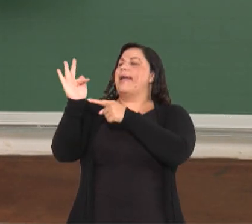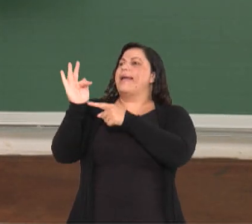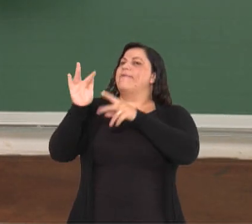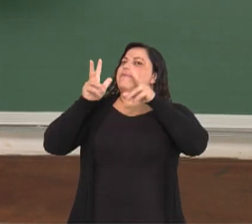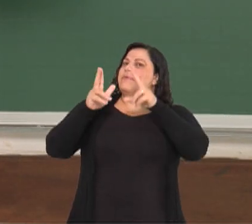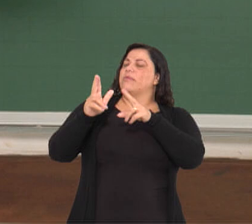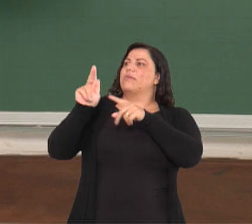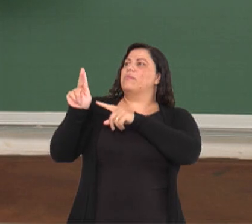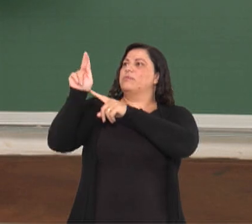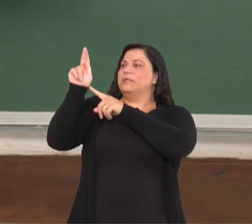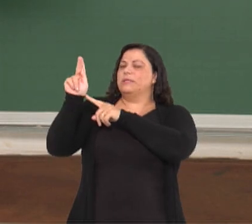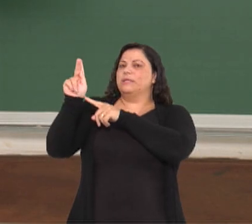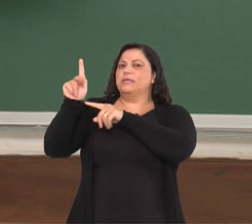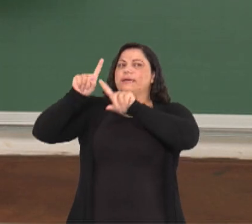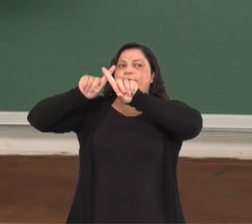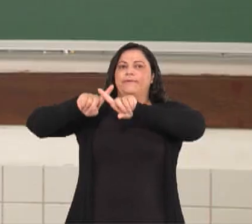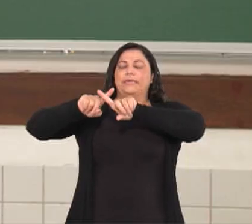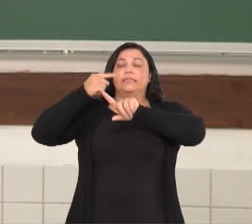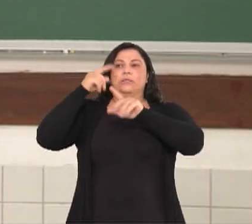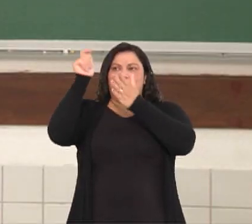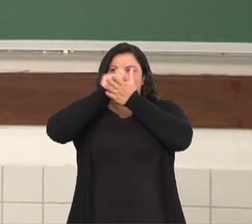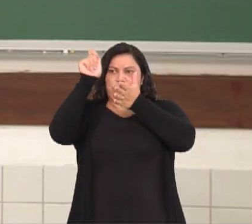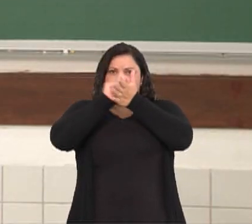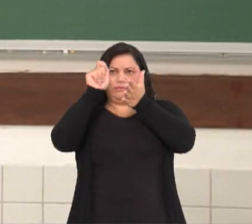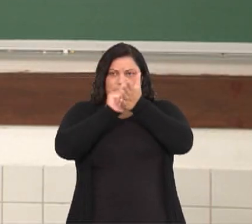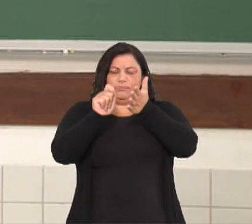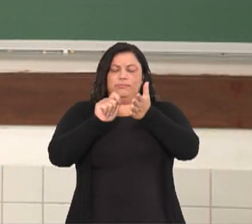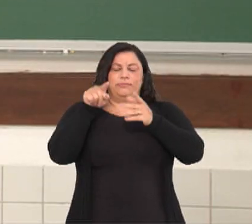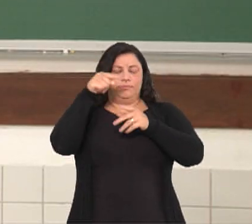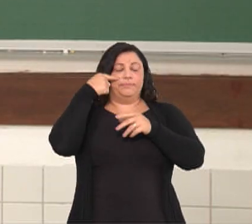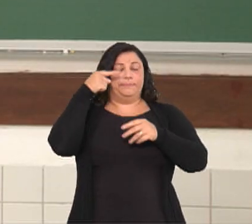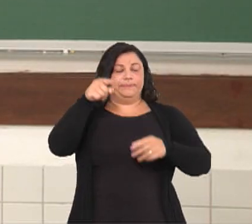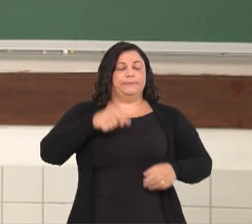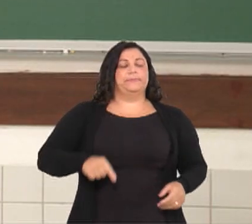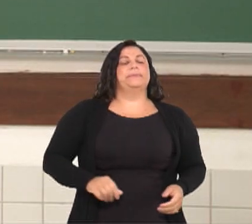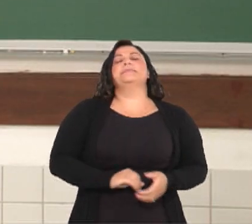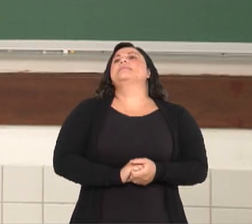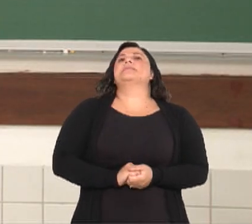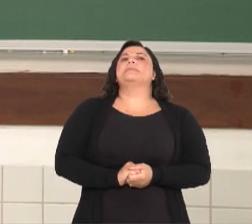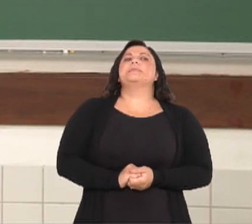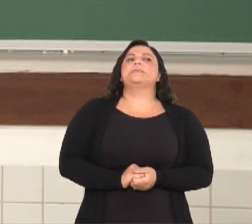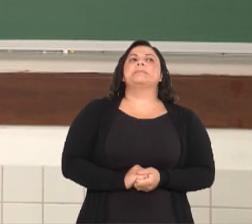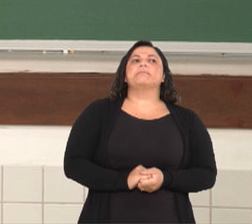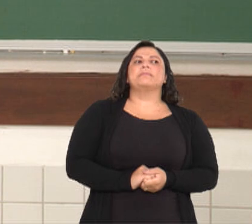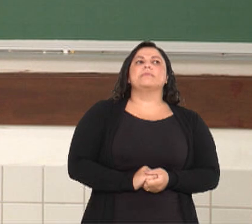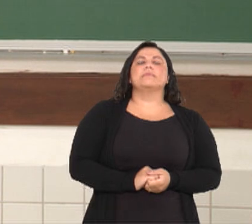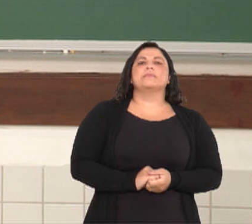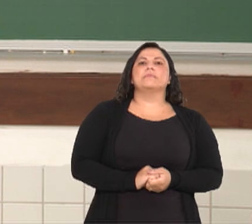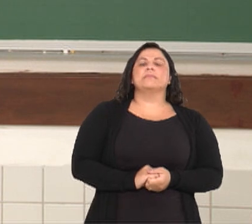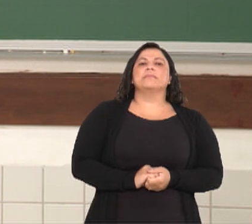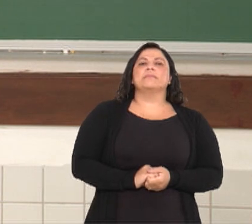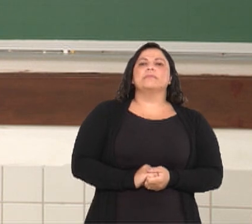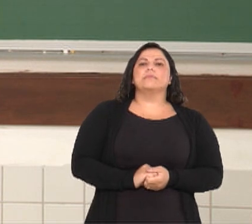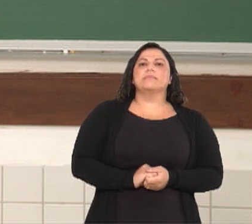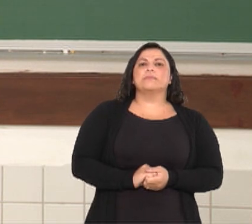Z, vou pôr aqui no quadro para vocês. Se for analisar a equação